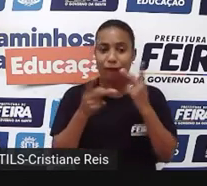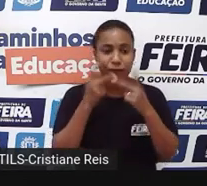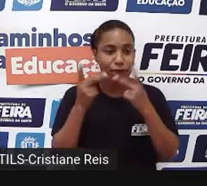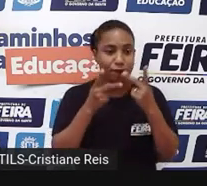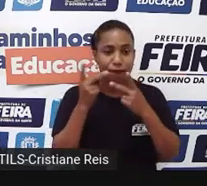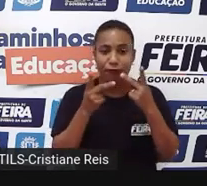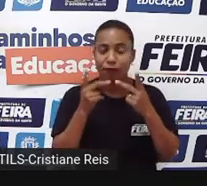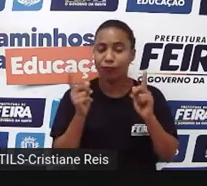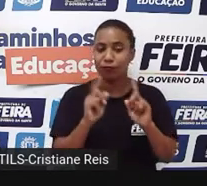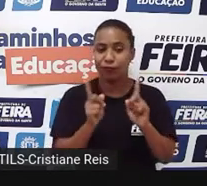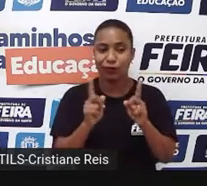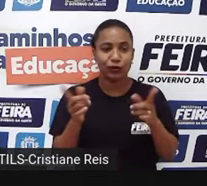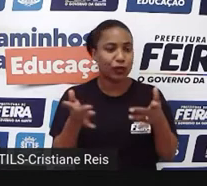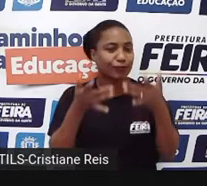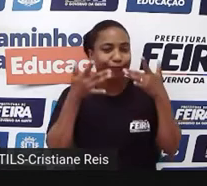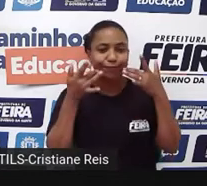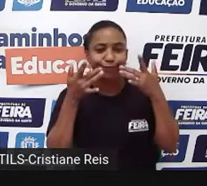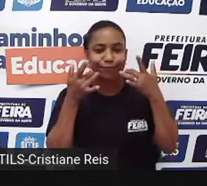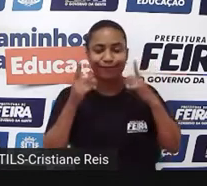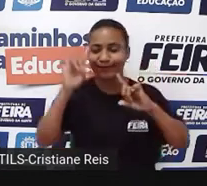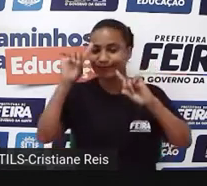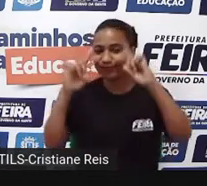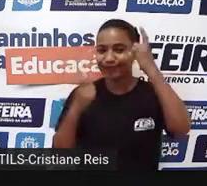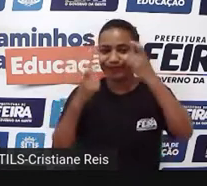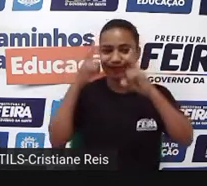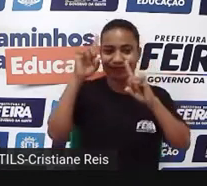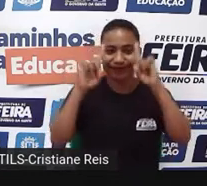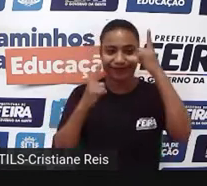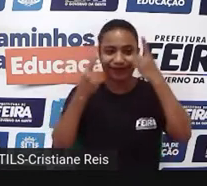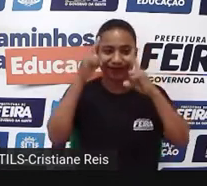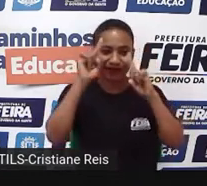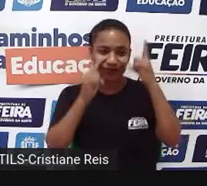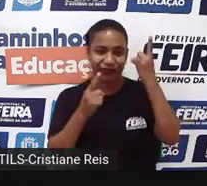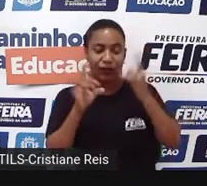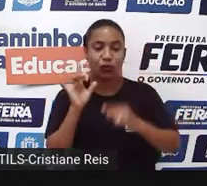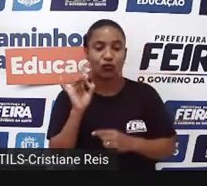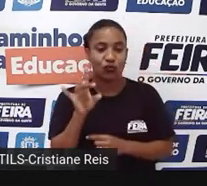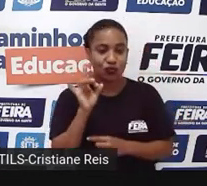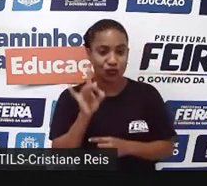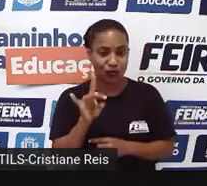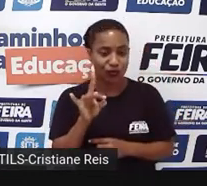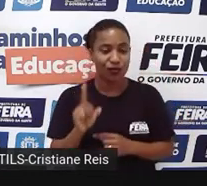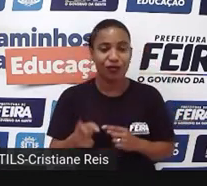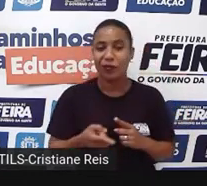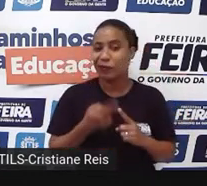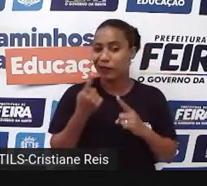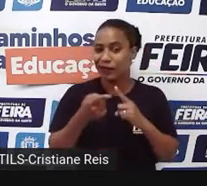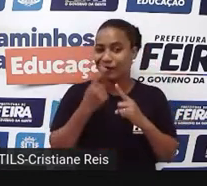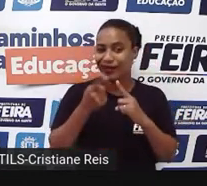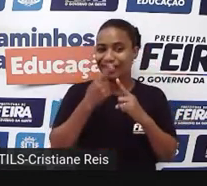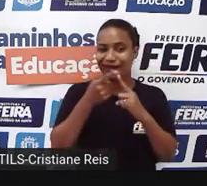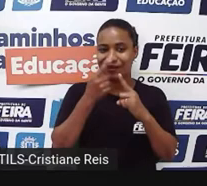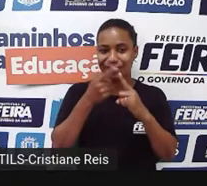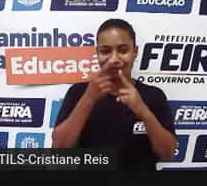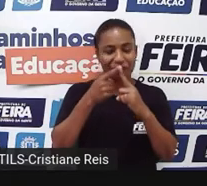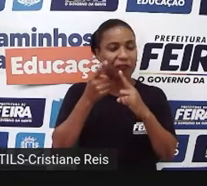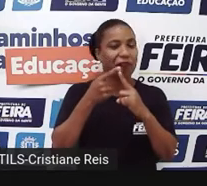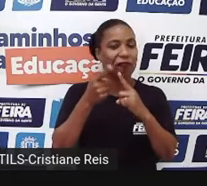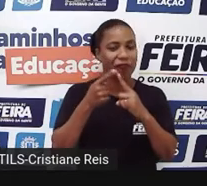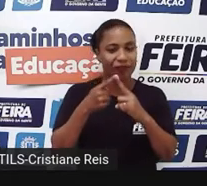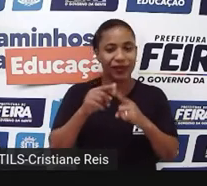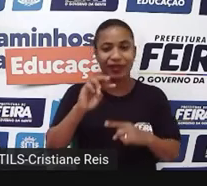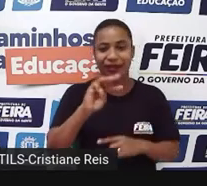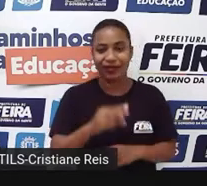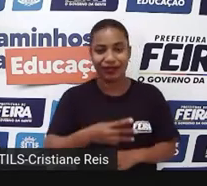drama americano. E ele foi o primeiro do gênero, não é? Em 3D.